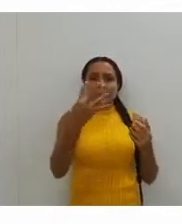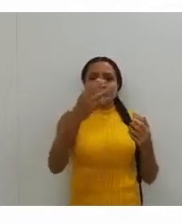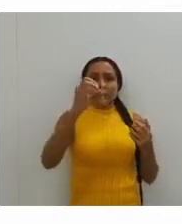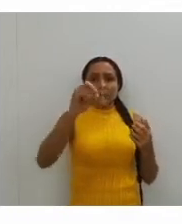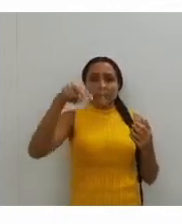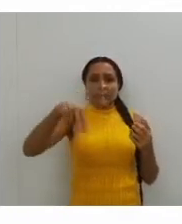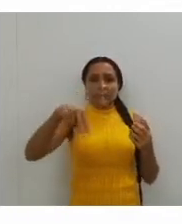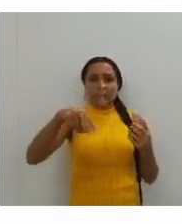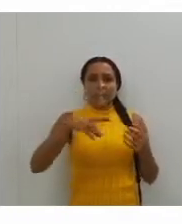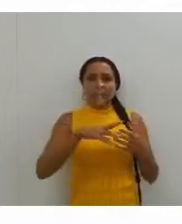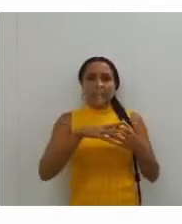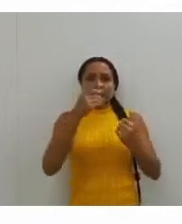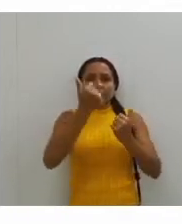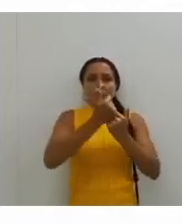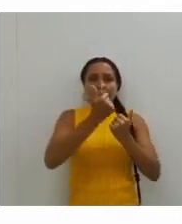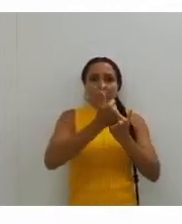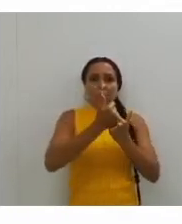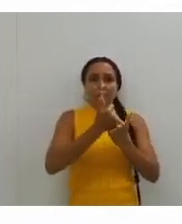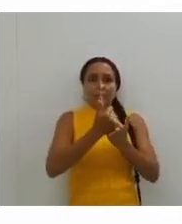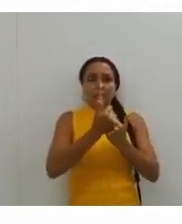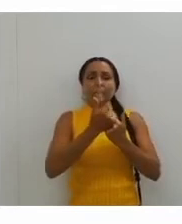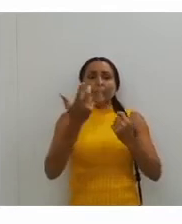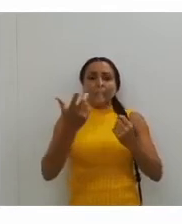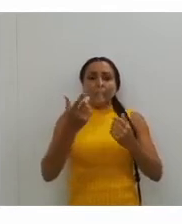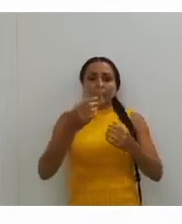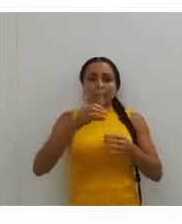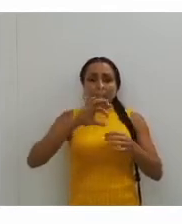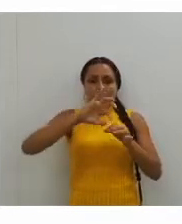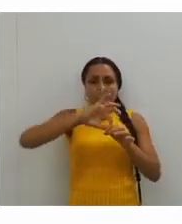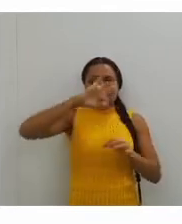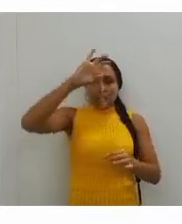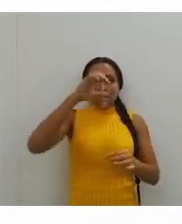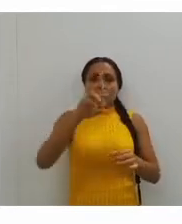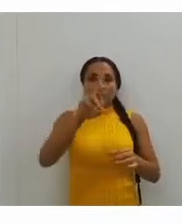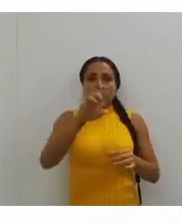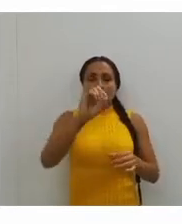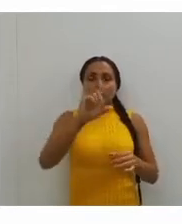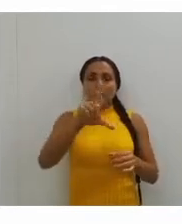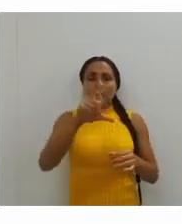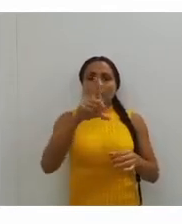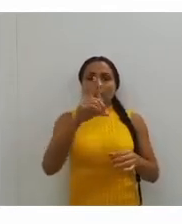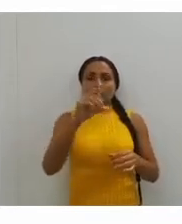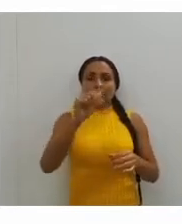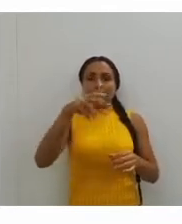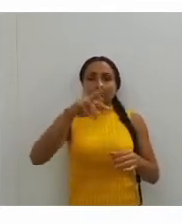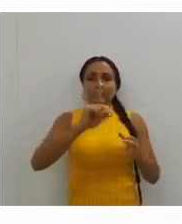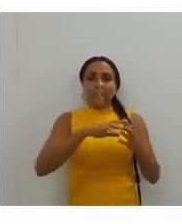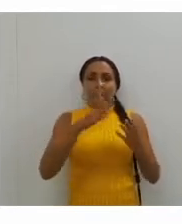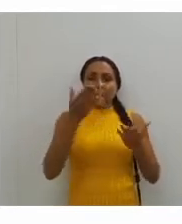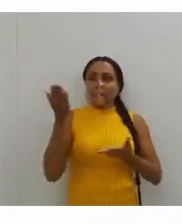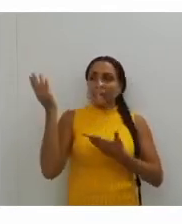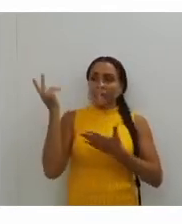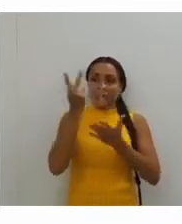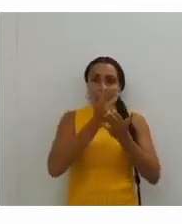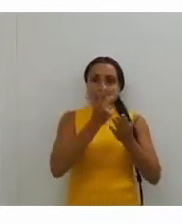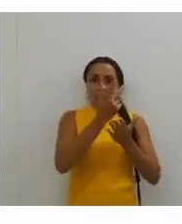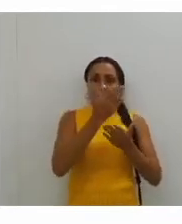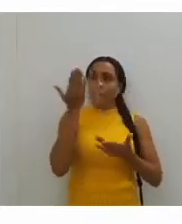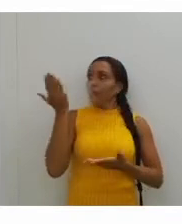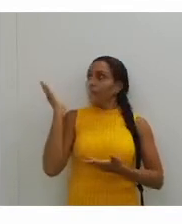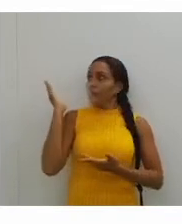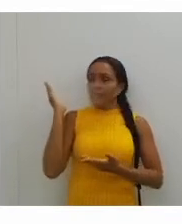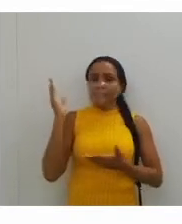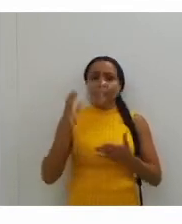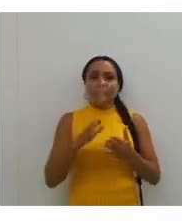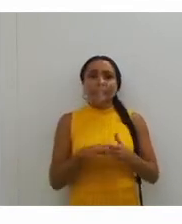Está apoiado por meio de roldanas, como mostra a figura abaixo. Olha a